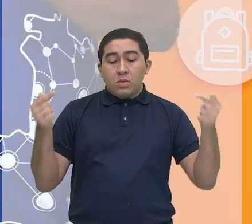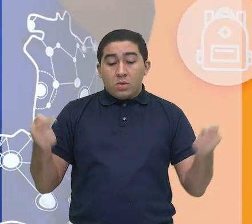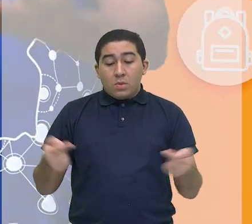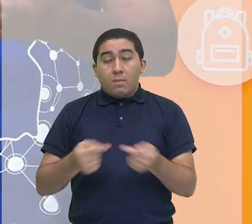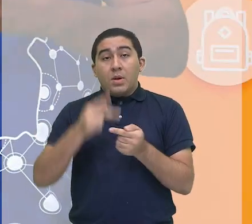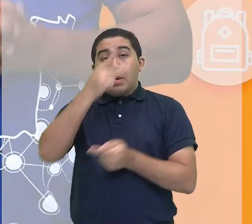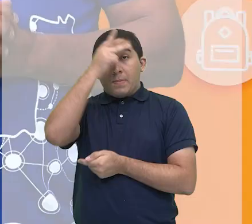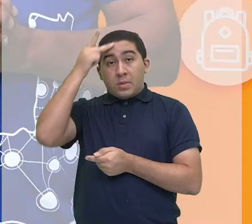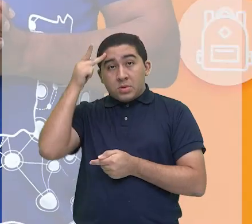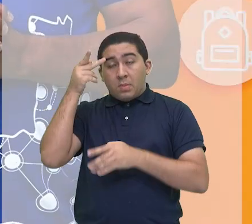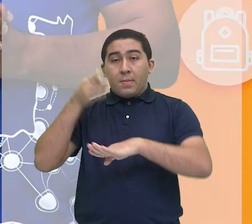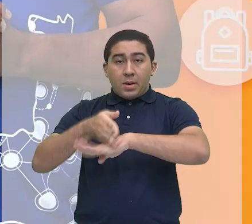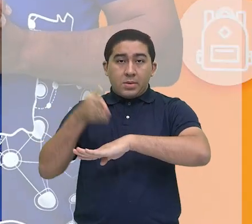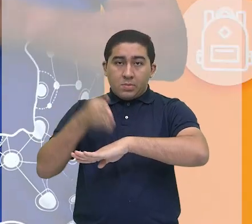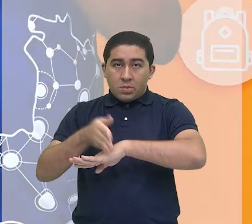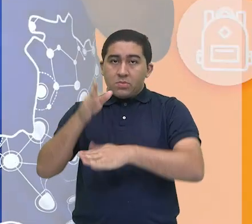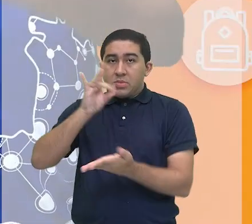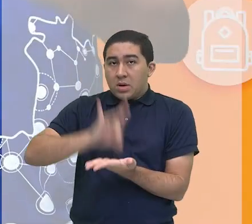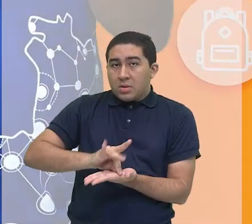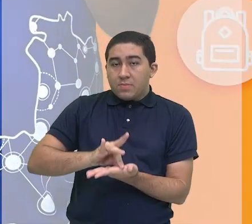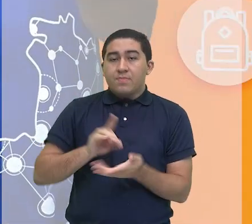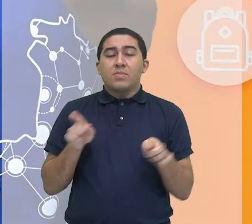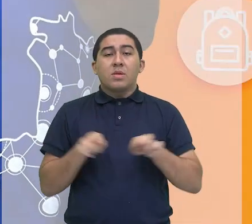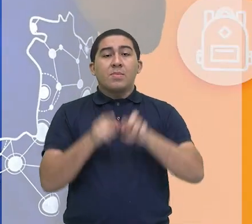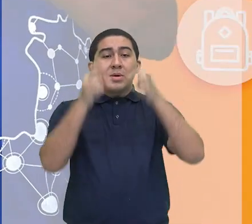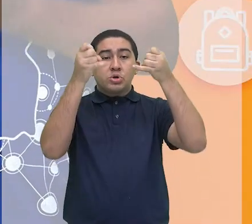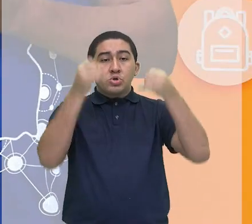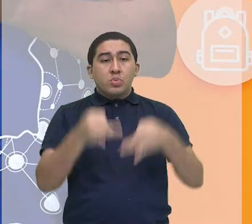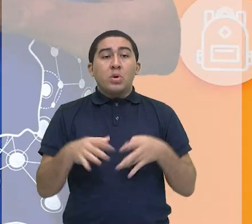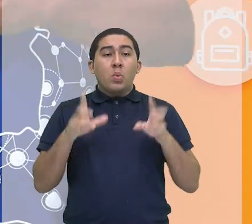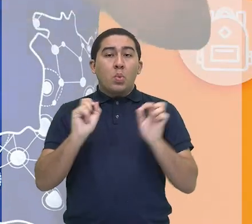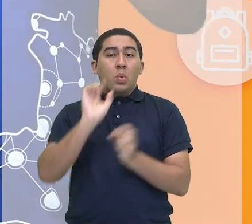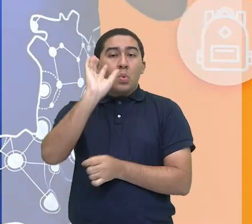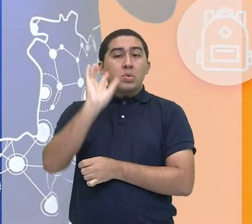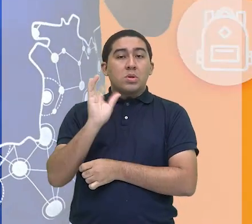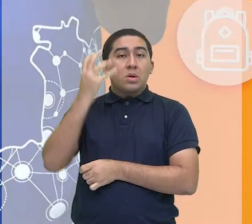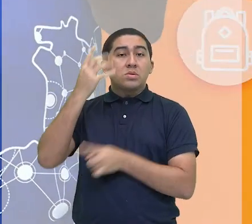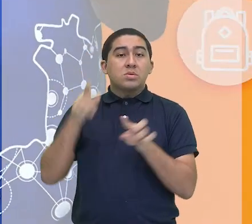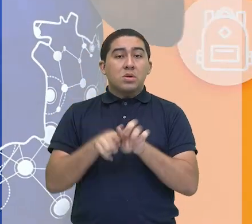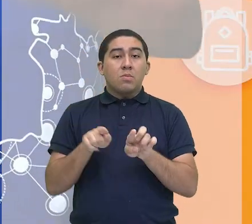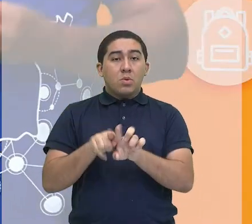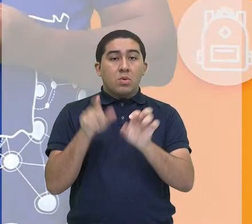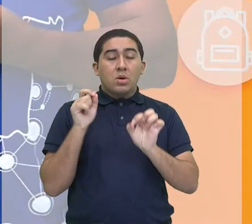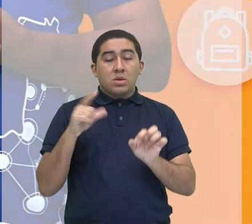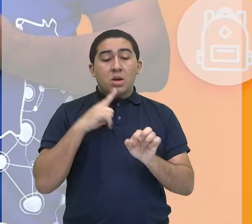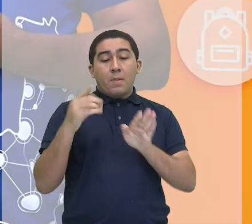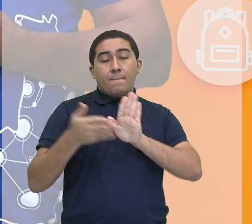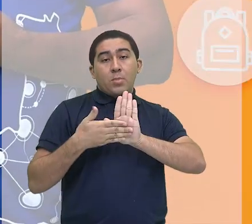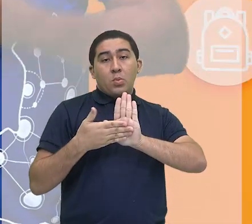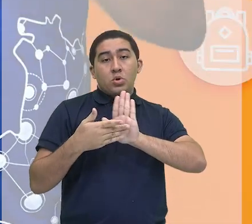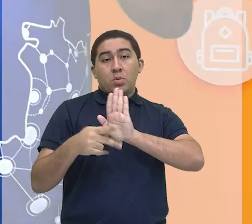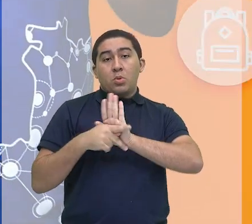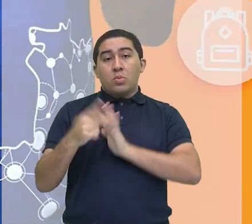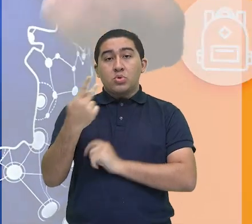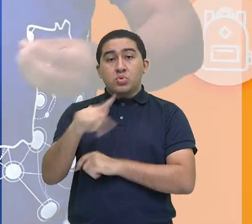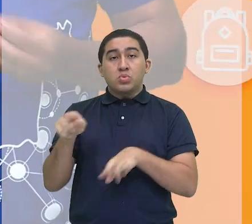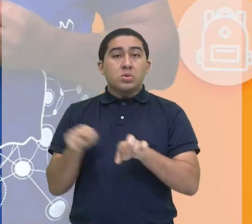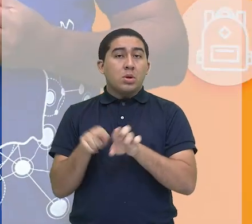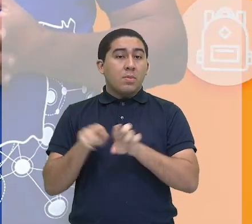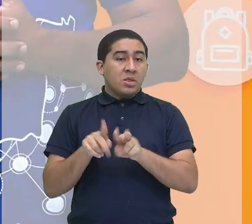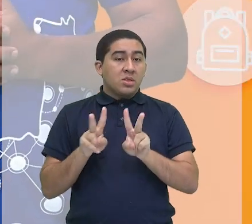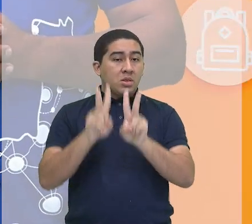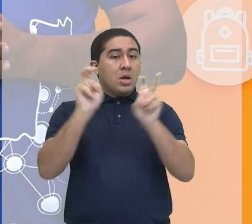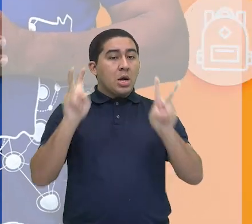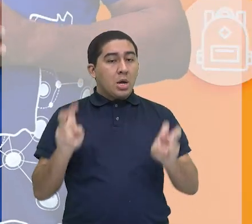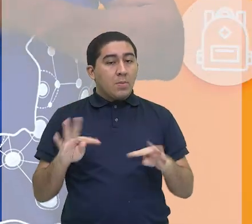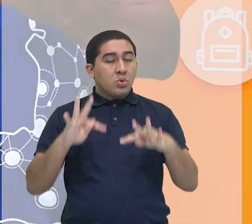pessoas participarem, né? Dizer o que está acontecendo, né? Levar suas propostas, levar suas